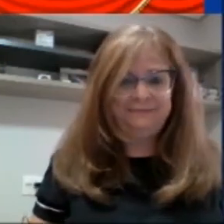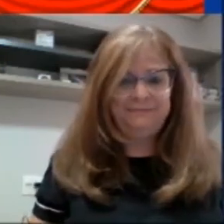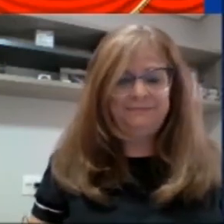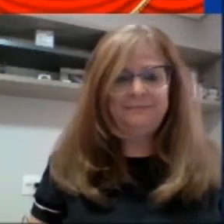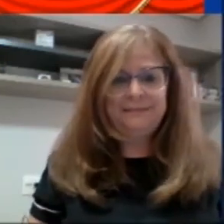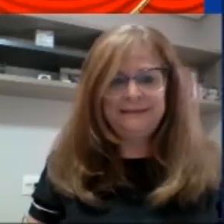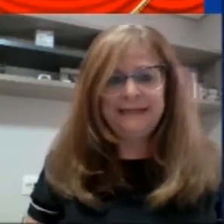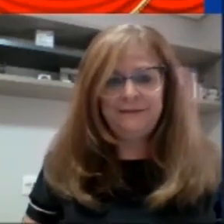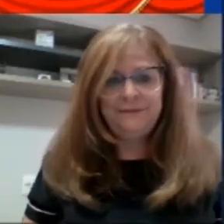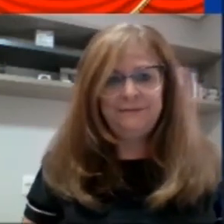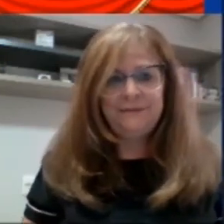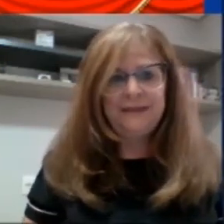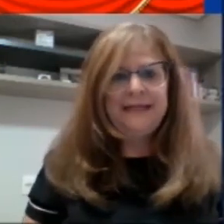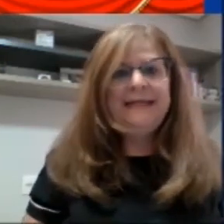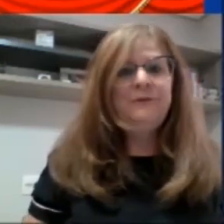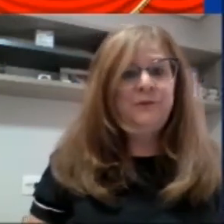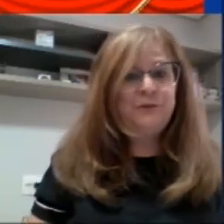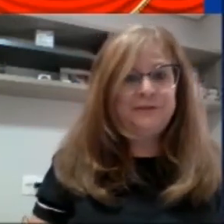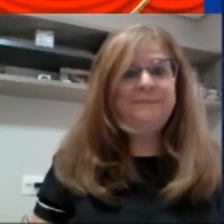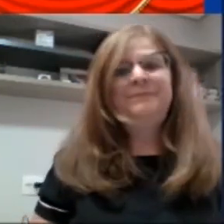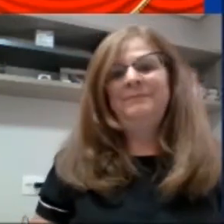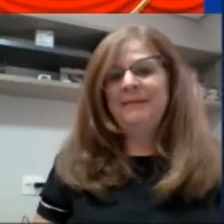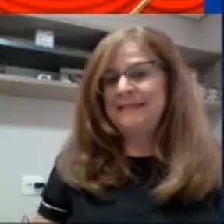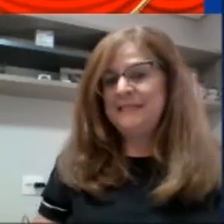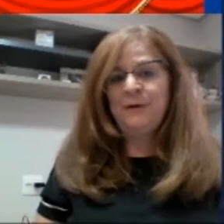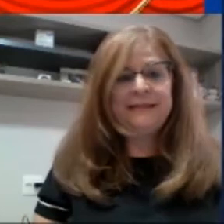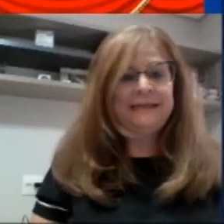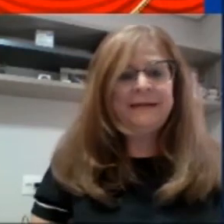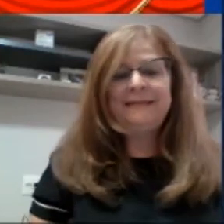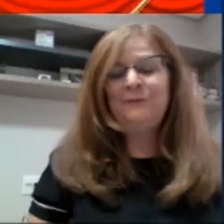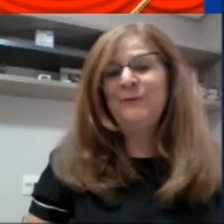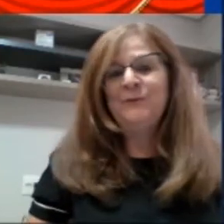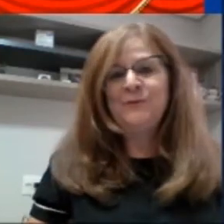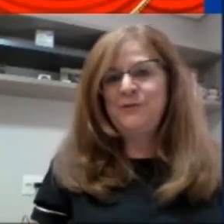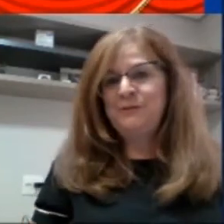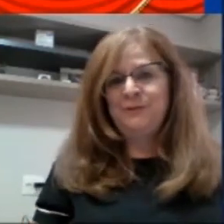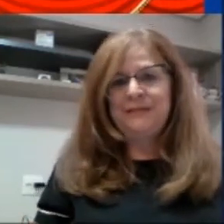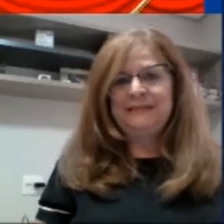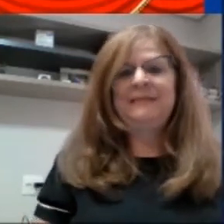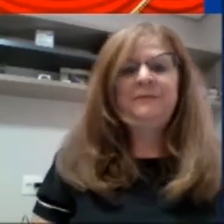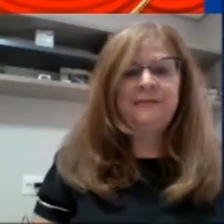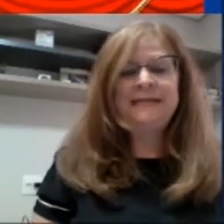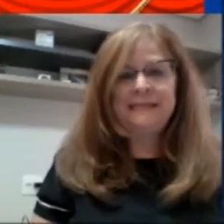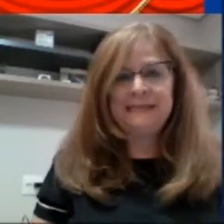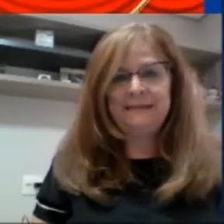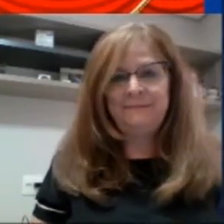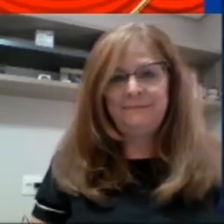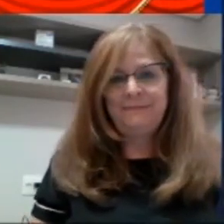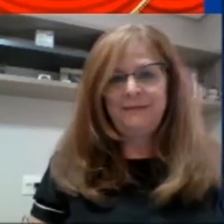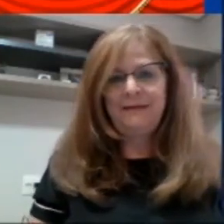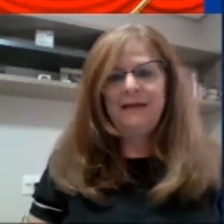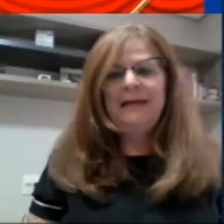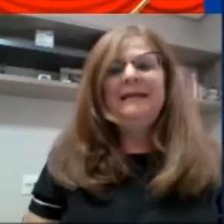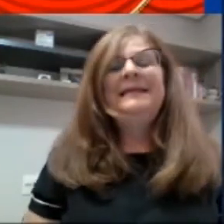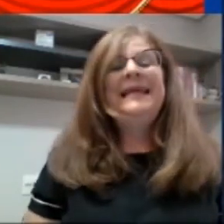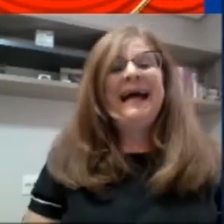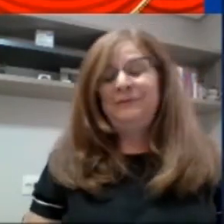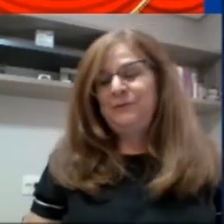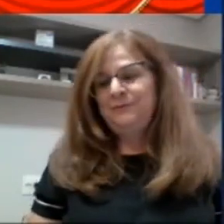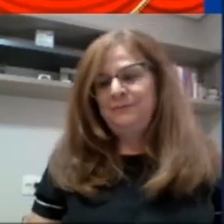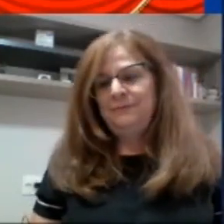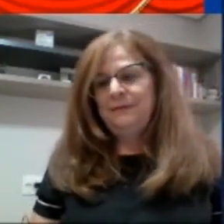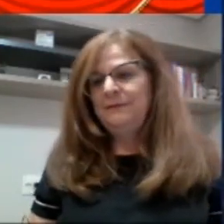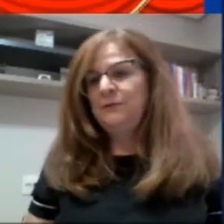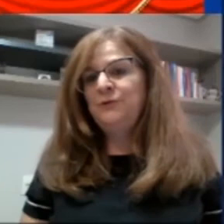eficácia, certo? Os surdos, mas eles podem trabalhar em todos os tipos de serviços que existem.